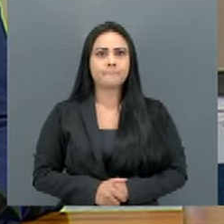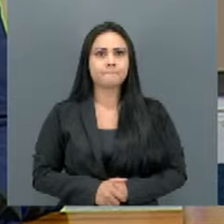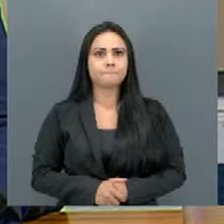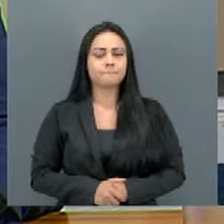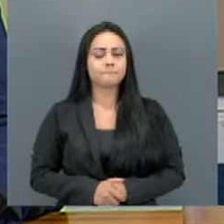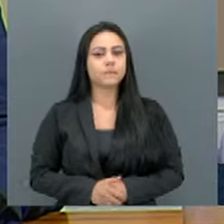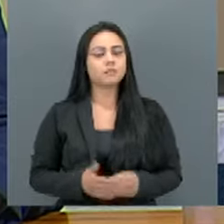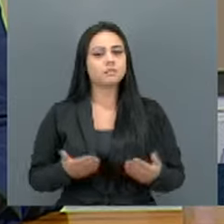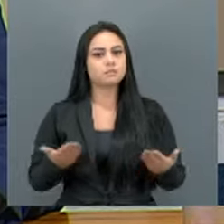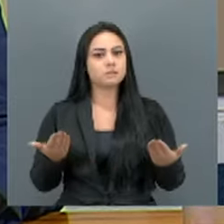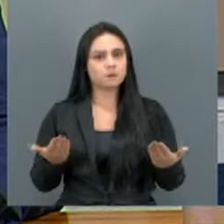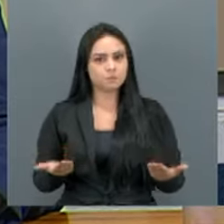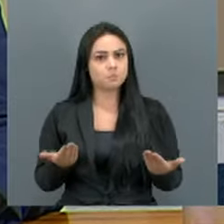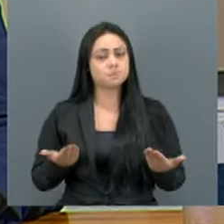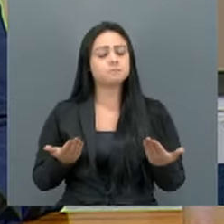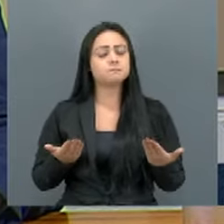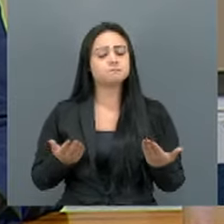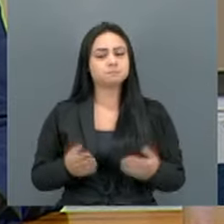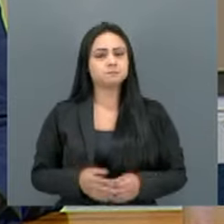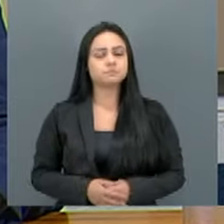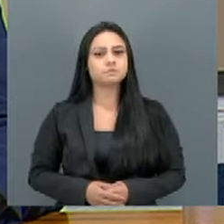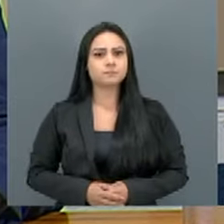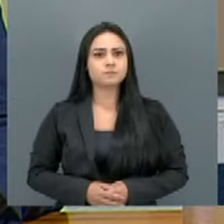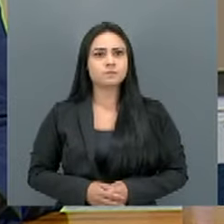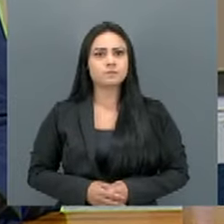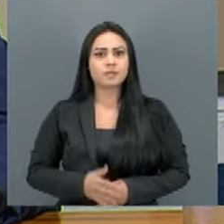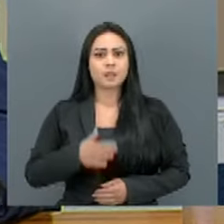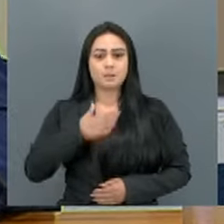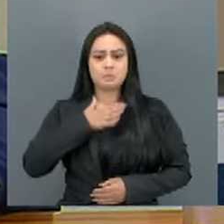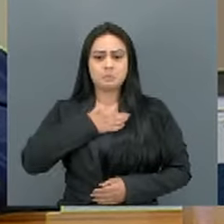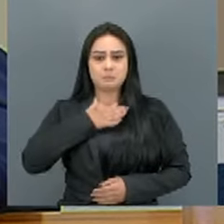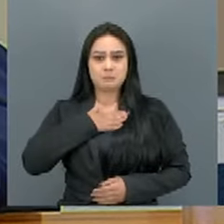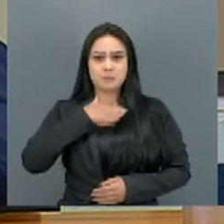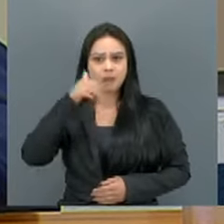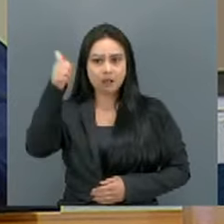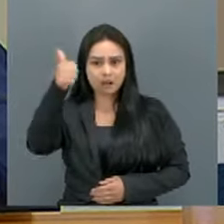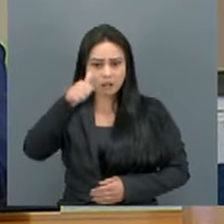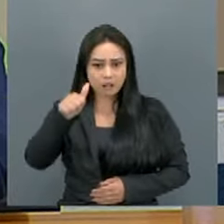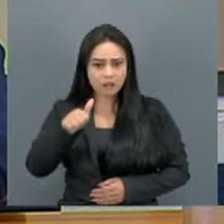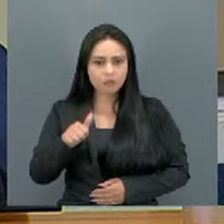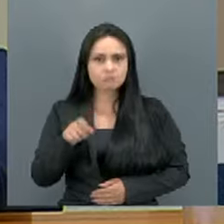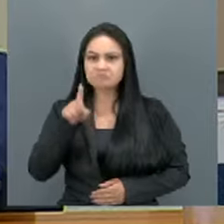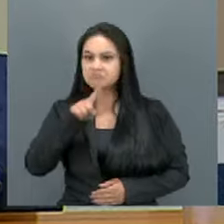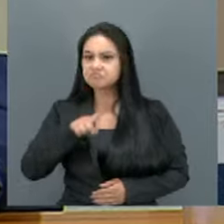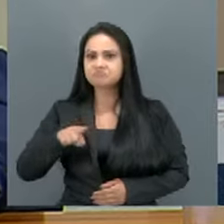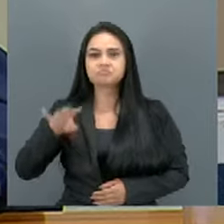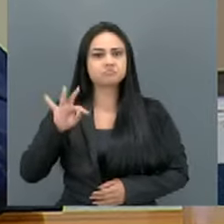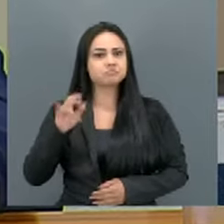Então, essa é a minha avaliação, senhores senadores, senhores